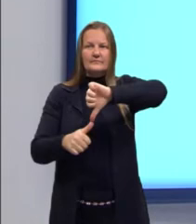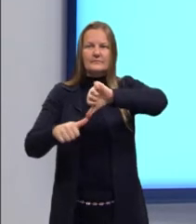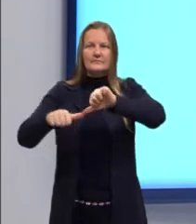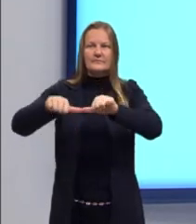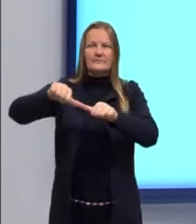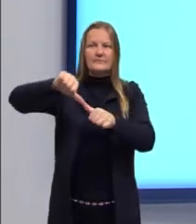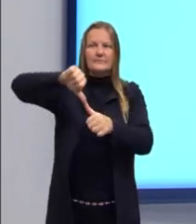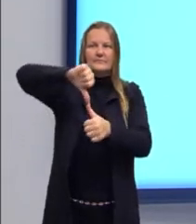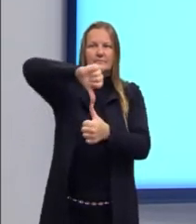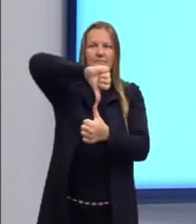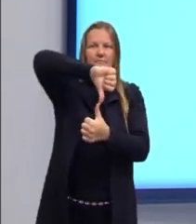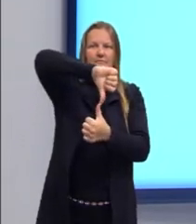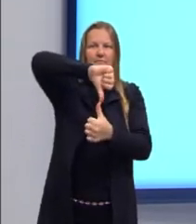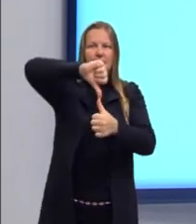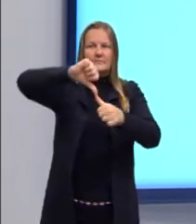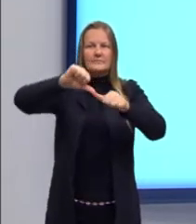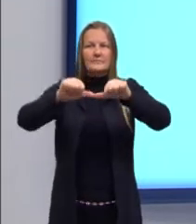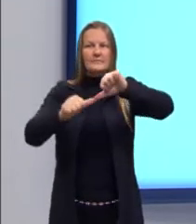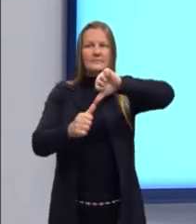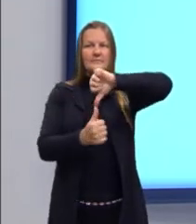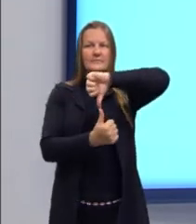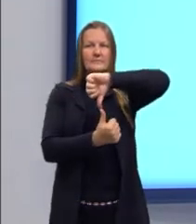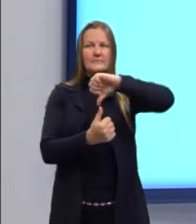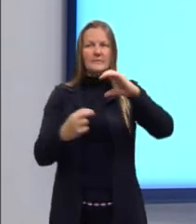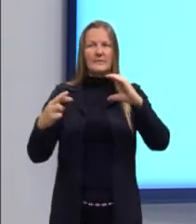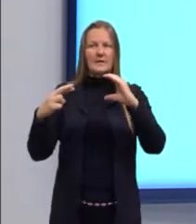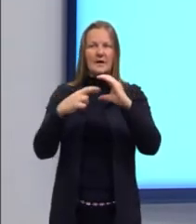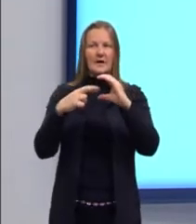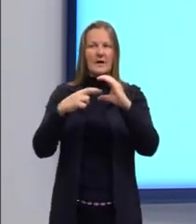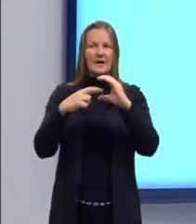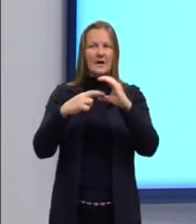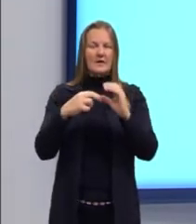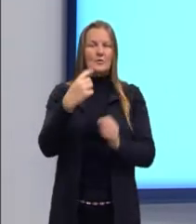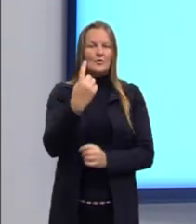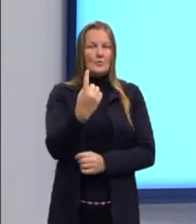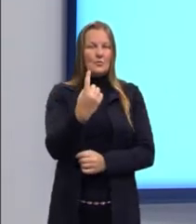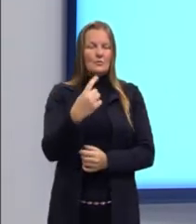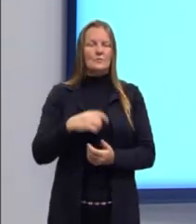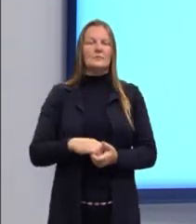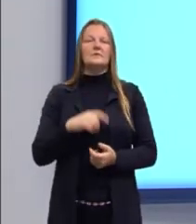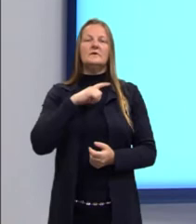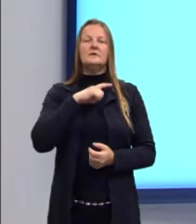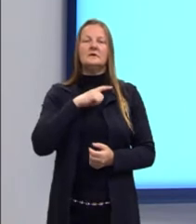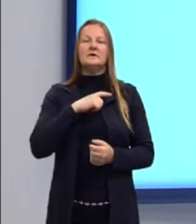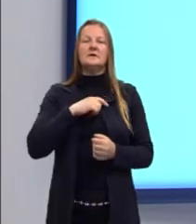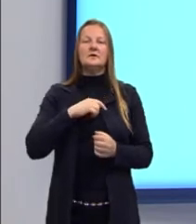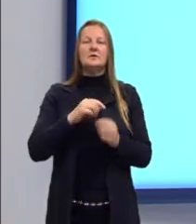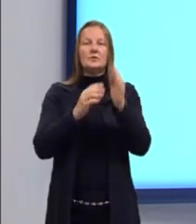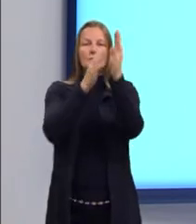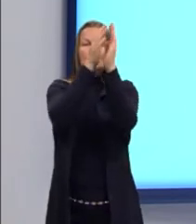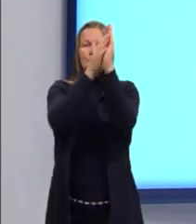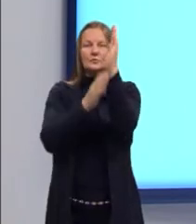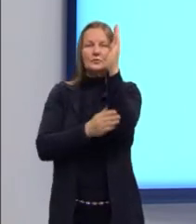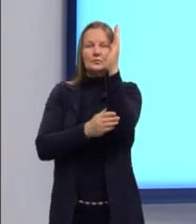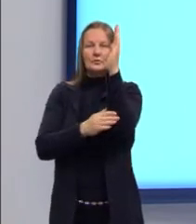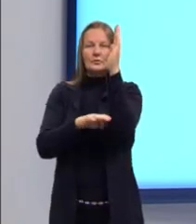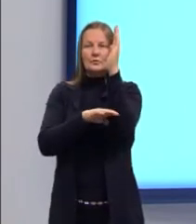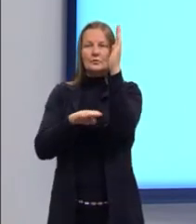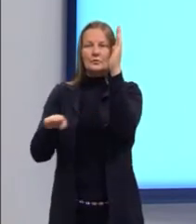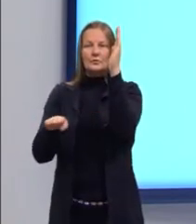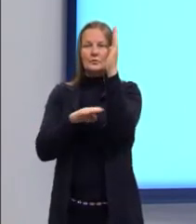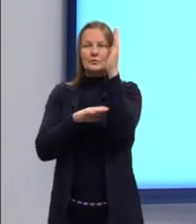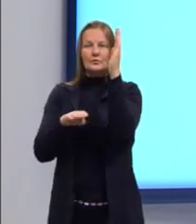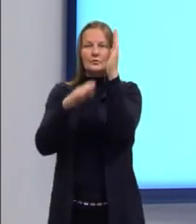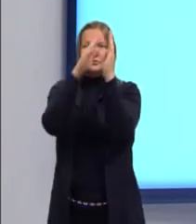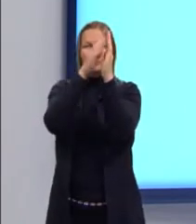é um círculo né que possui raio 1 Aqui nós temos Então os eixos horizontal e